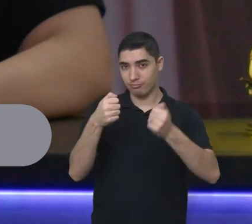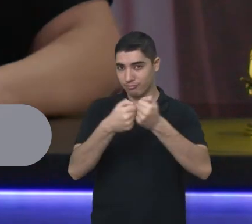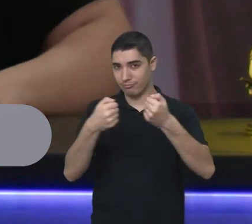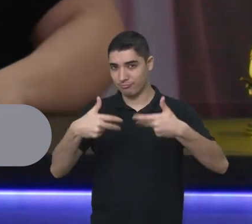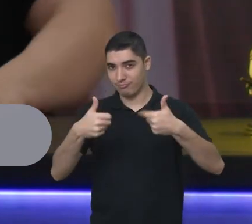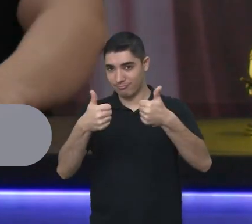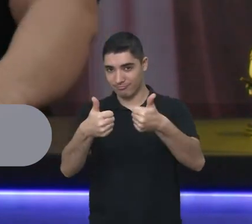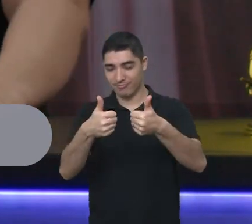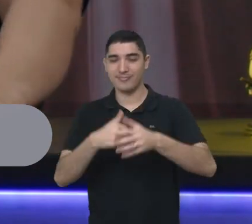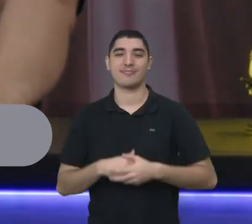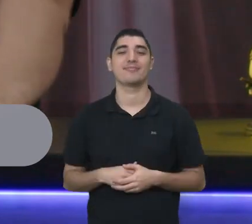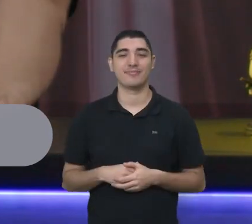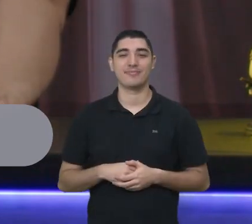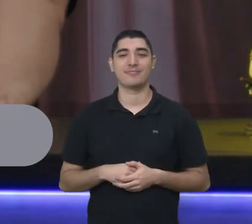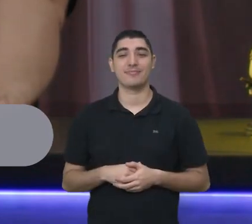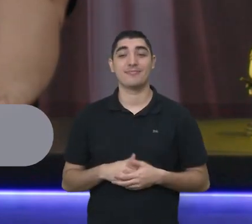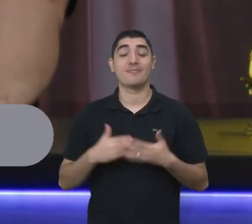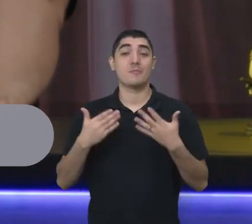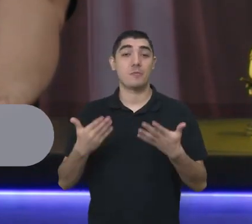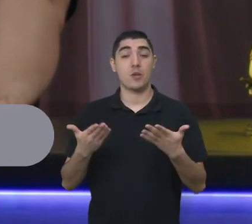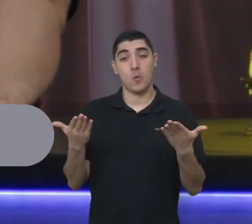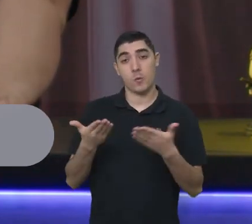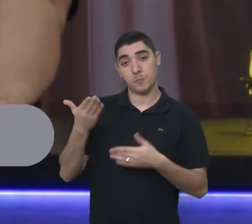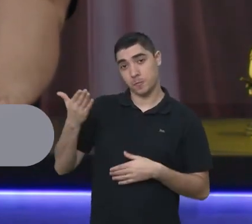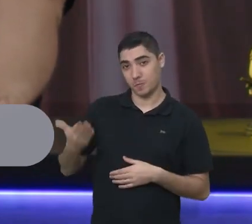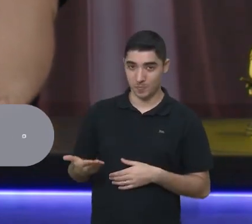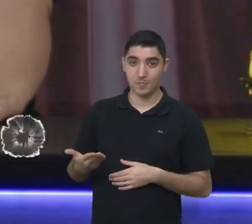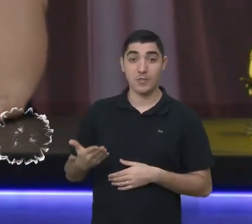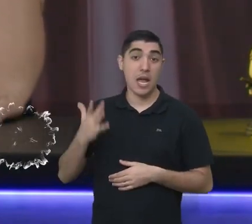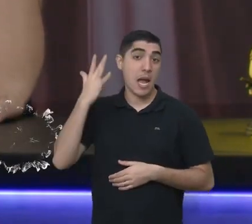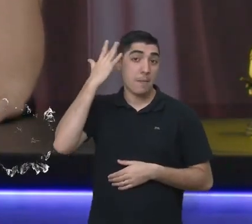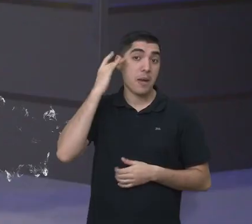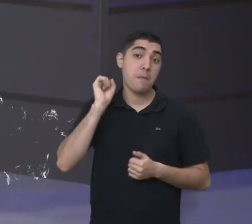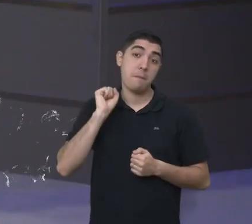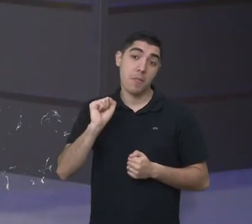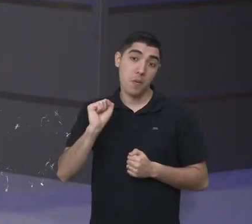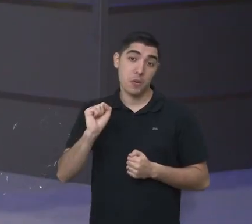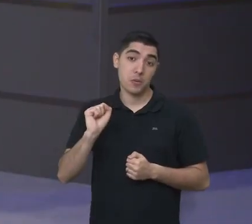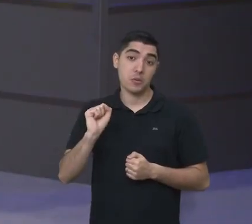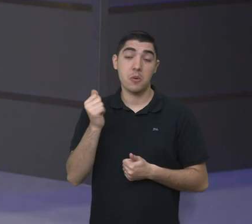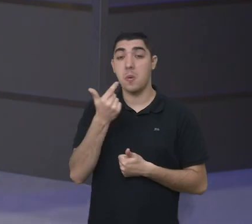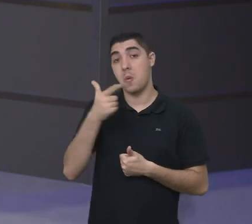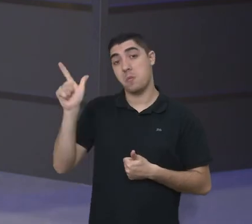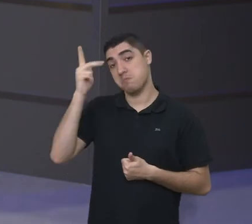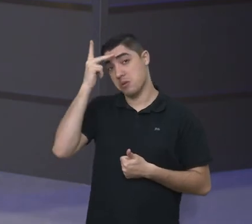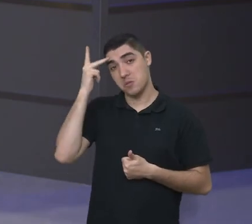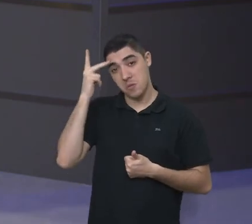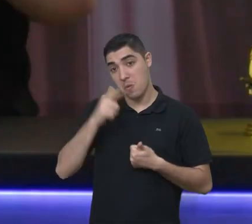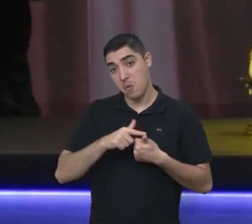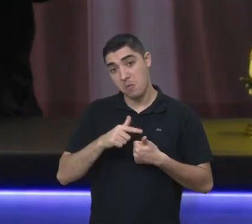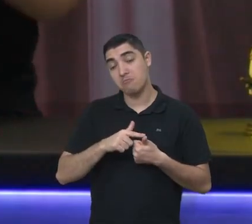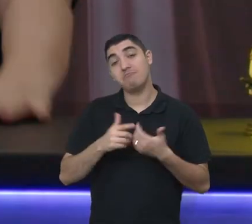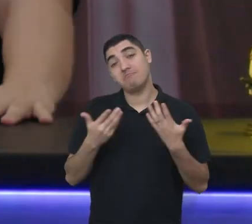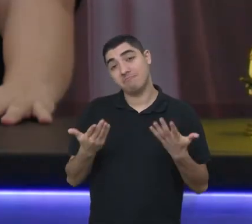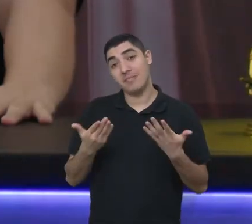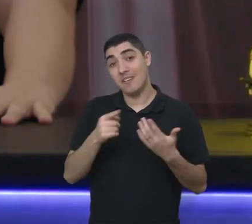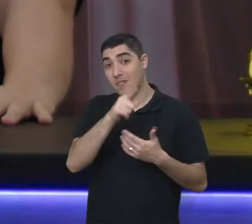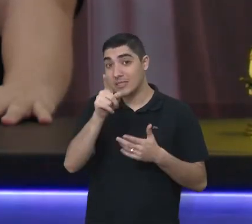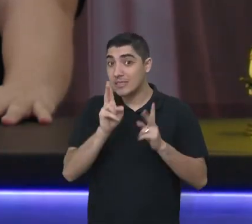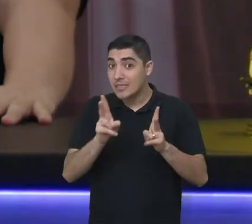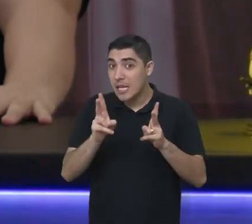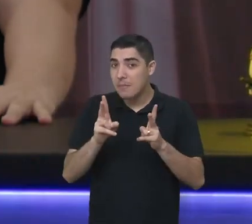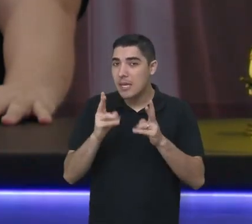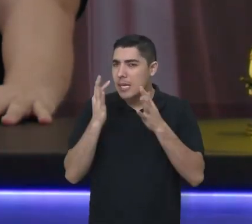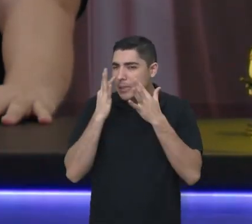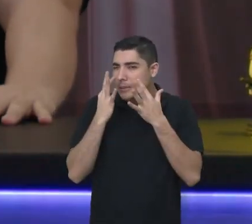ligado aí. E hoje foi com a Fernanda Segolin, amanhã pode ser com outra pessoa. Então sempre fique